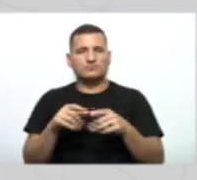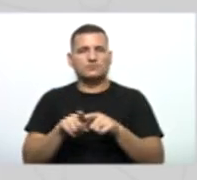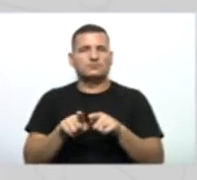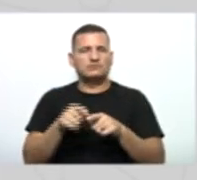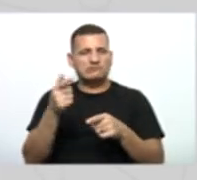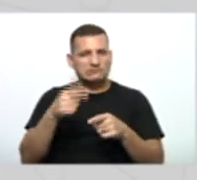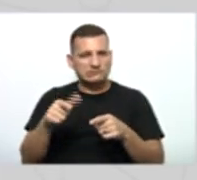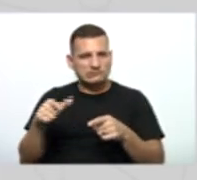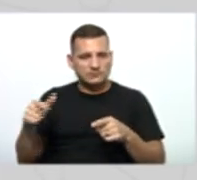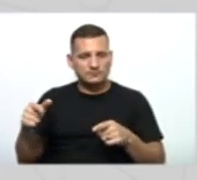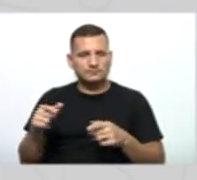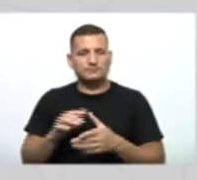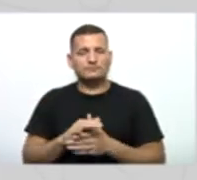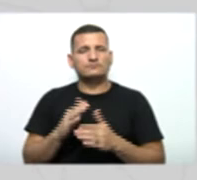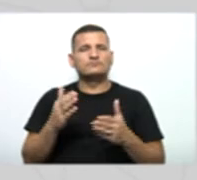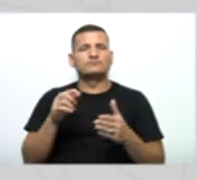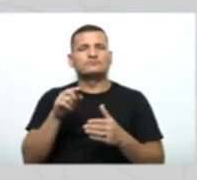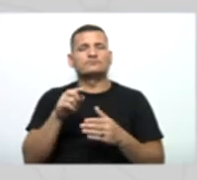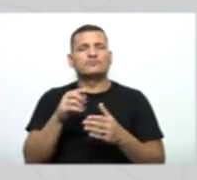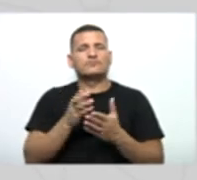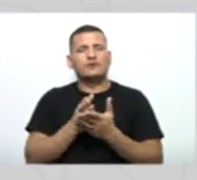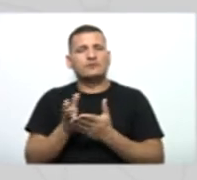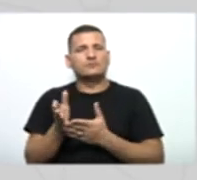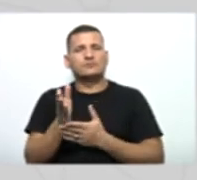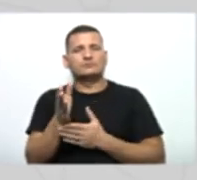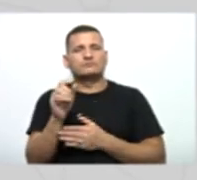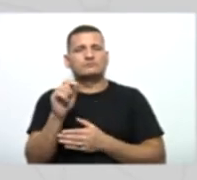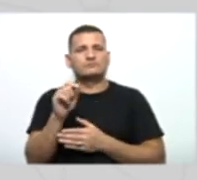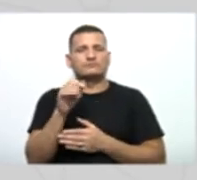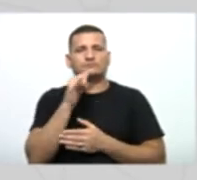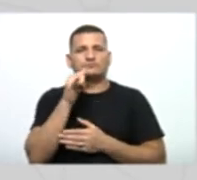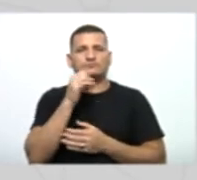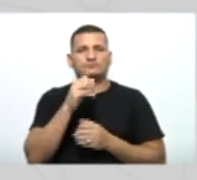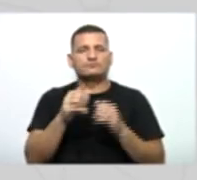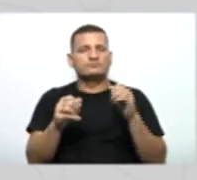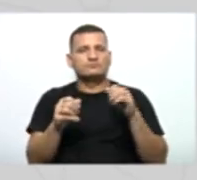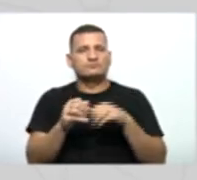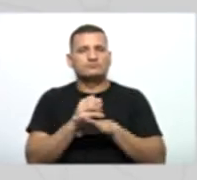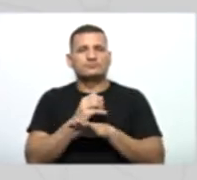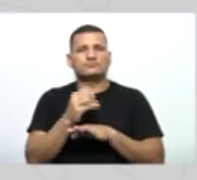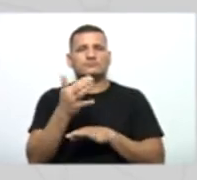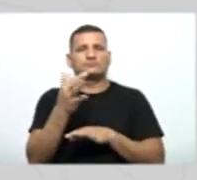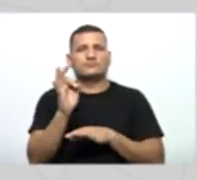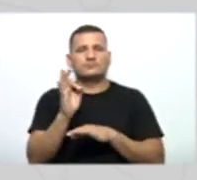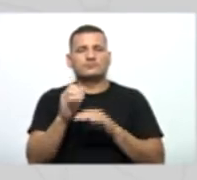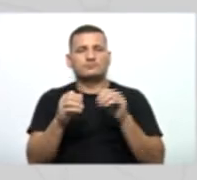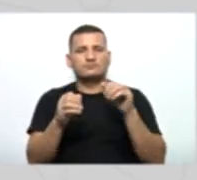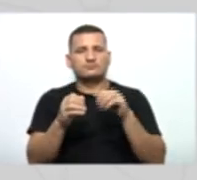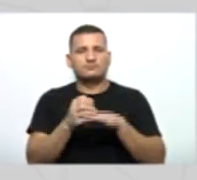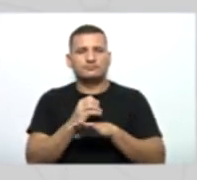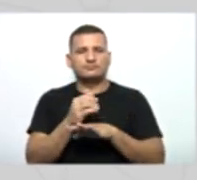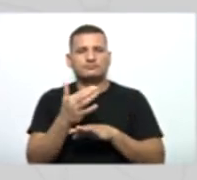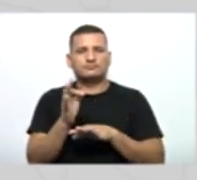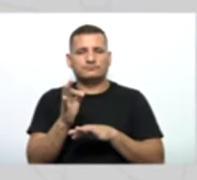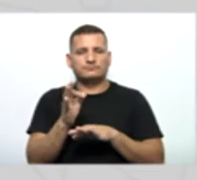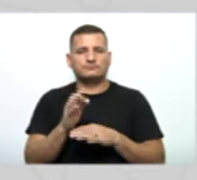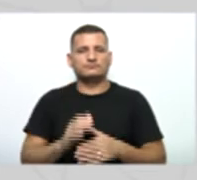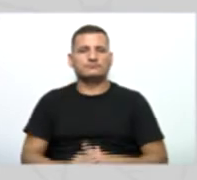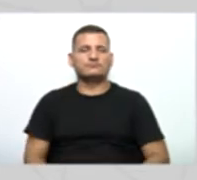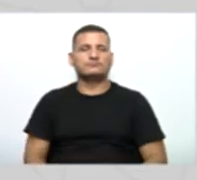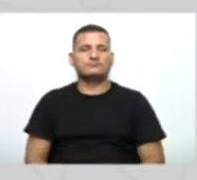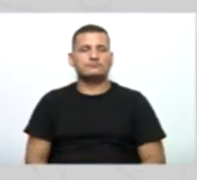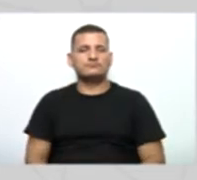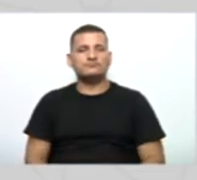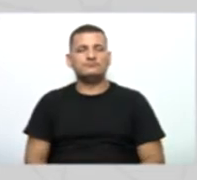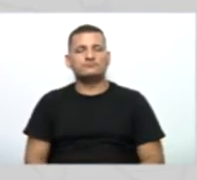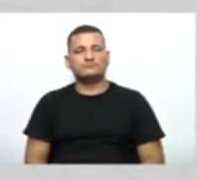alternativa para a gente inserir, por exemplo, 10 valores sem precisar repetir esse trecho do nosso